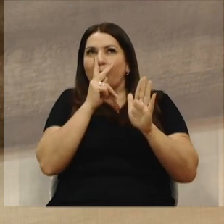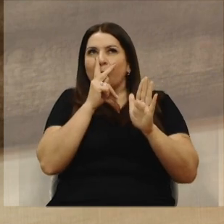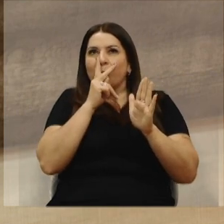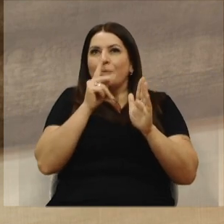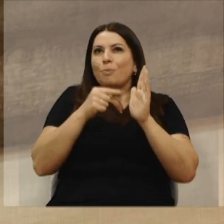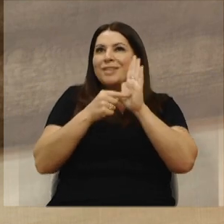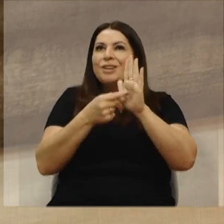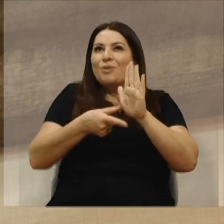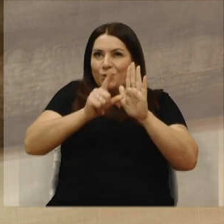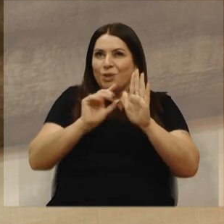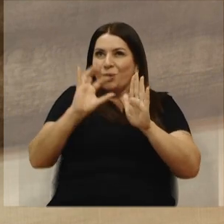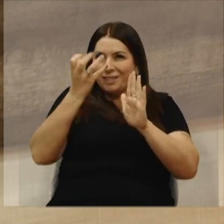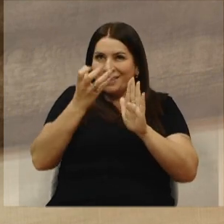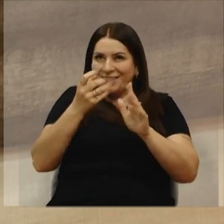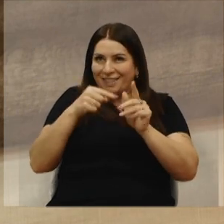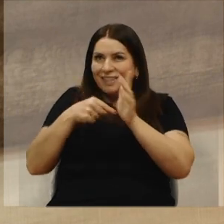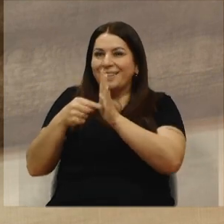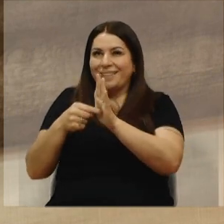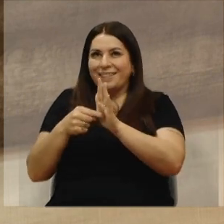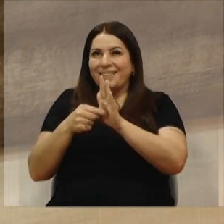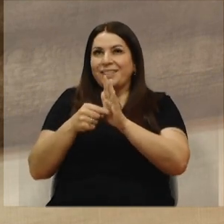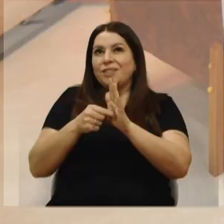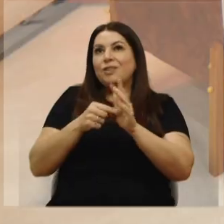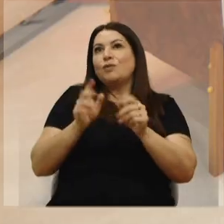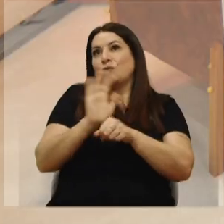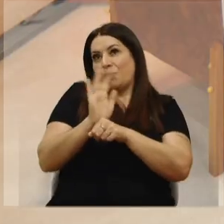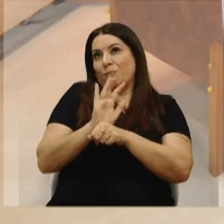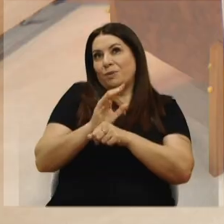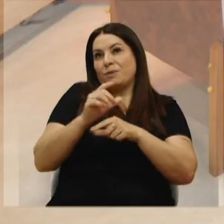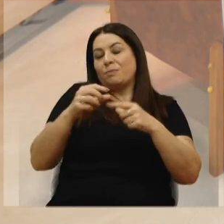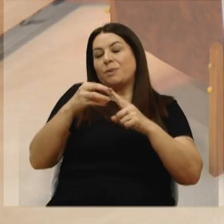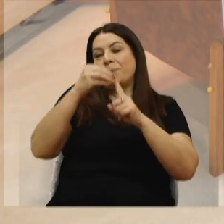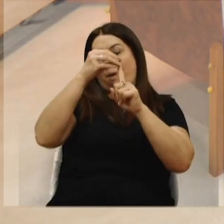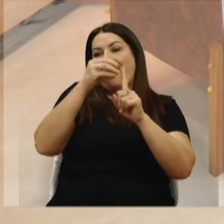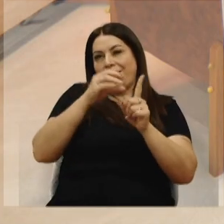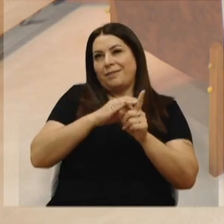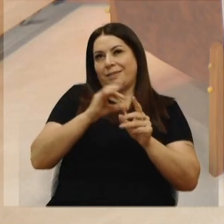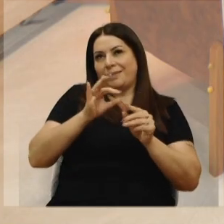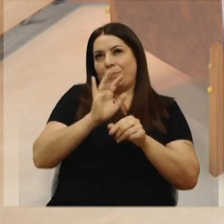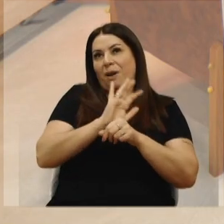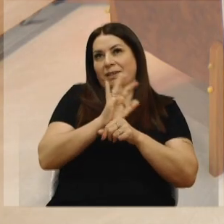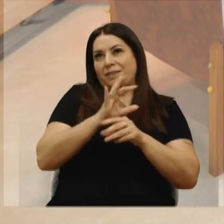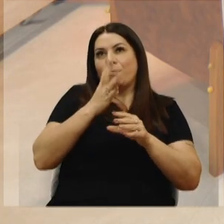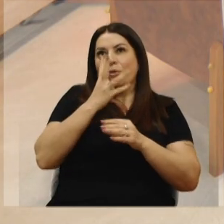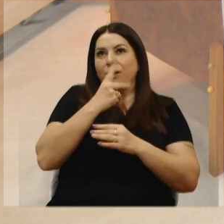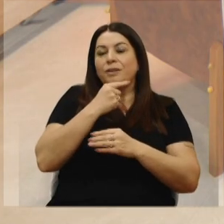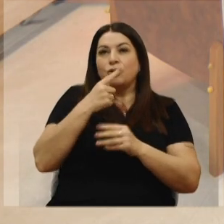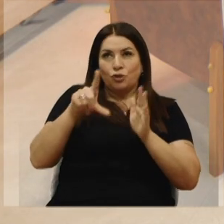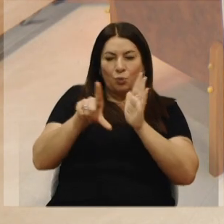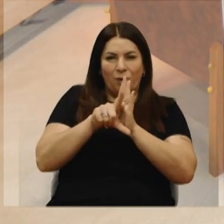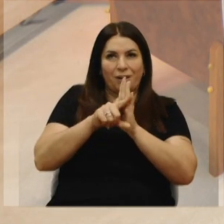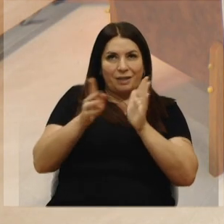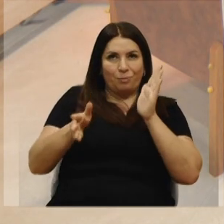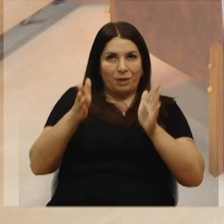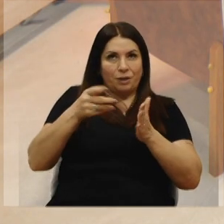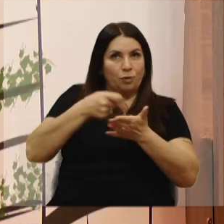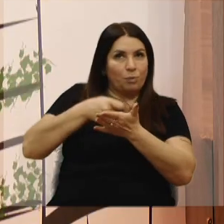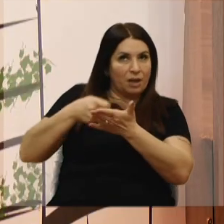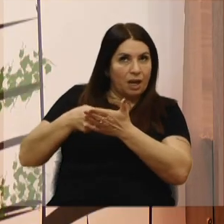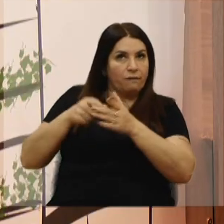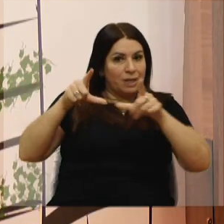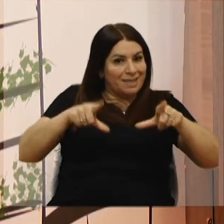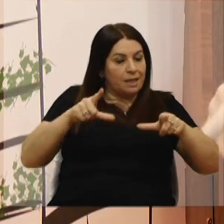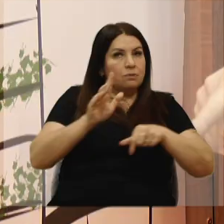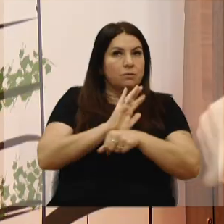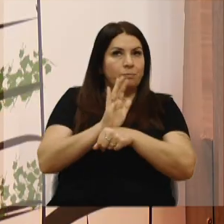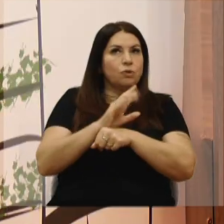um sketch que antecedia os grandes filmes, né? Exatamente. Os longas, né? E tinha também uma lei naquele período que obrigava